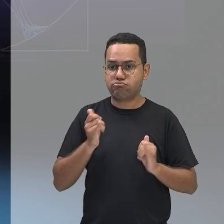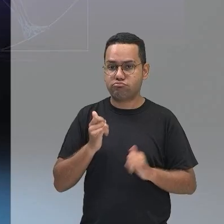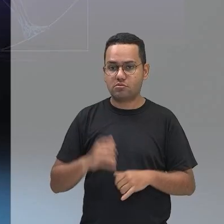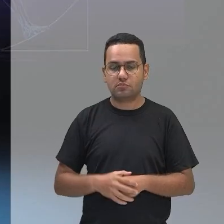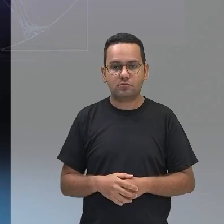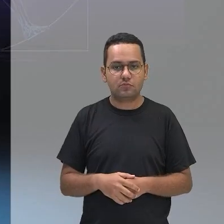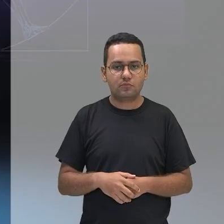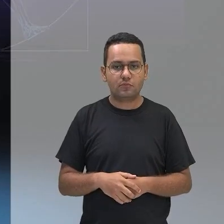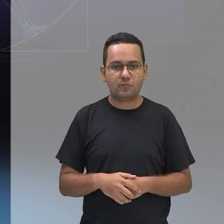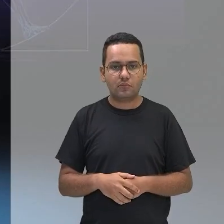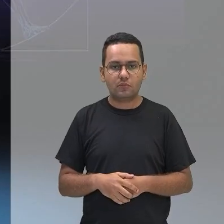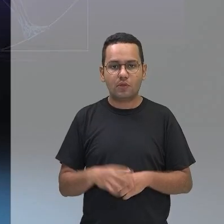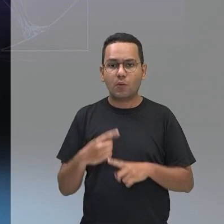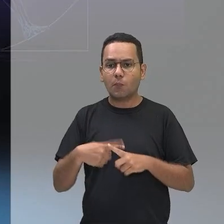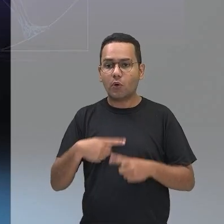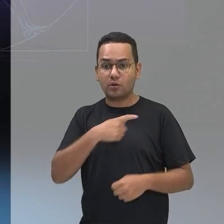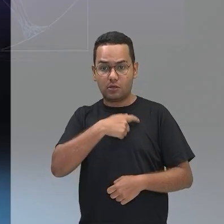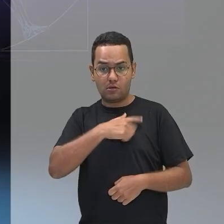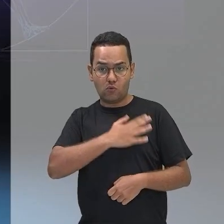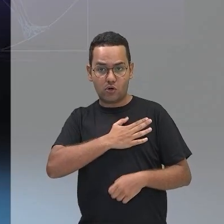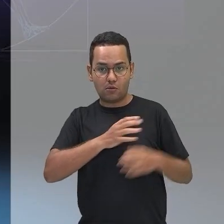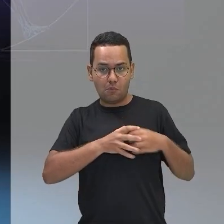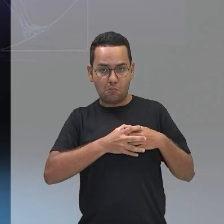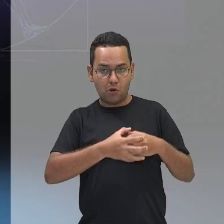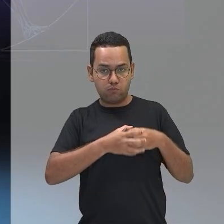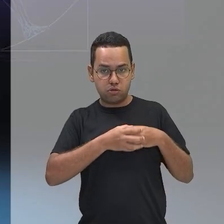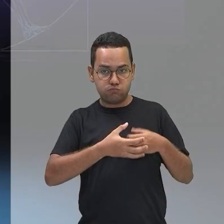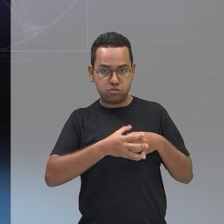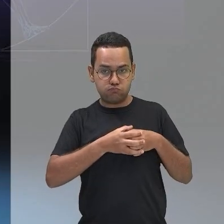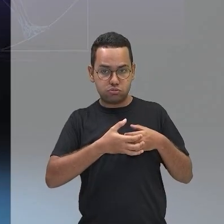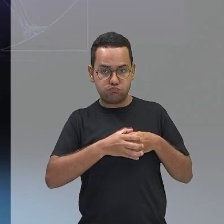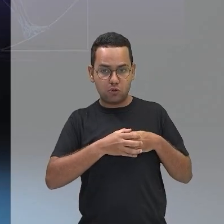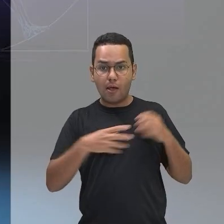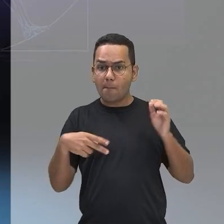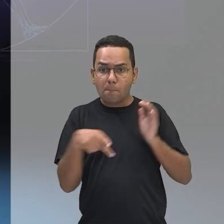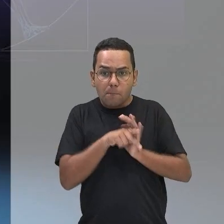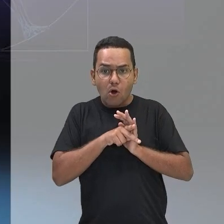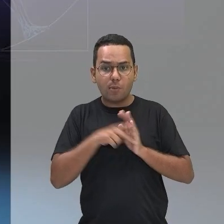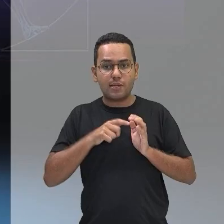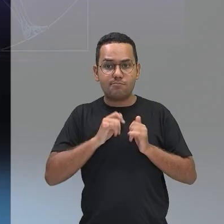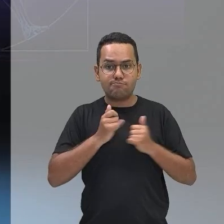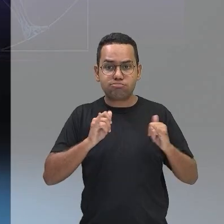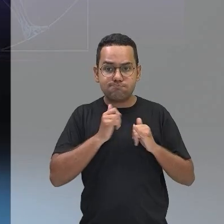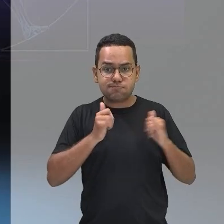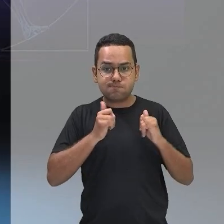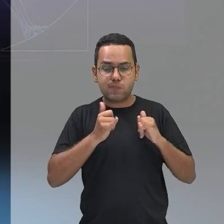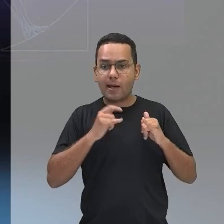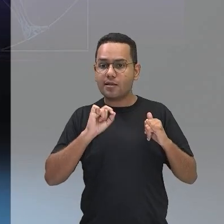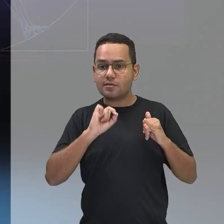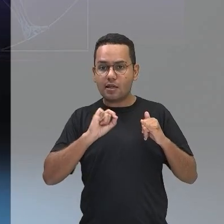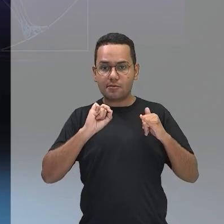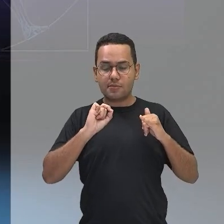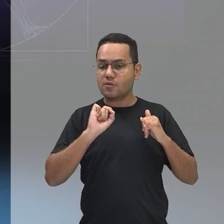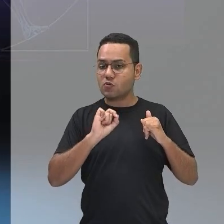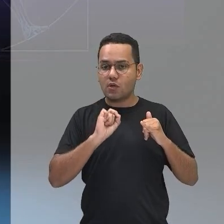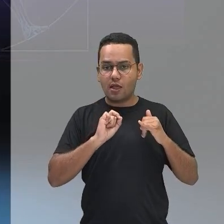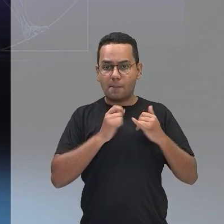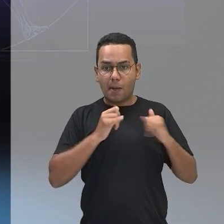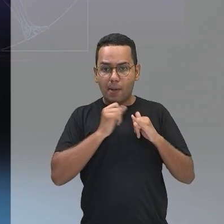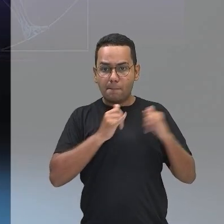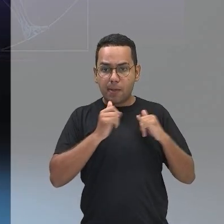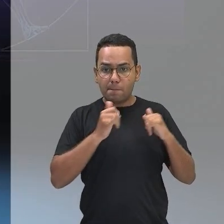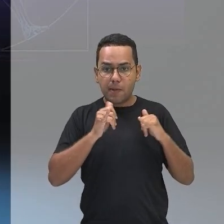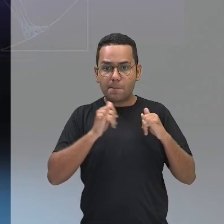ele pulsa porque nós temos aí um marca-passo, né, nele próprio, né, no coração, aonde ele